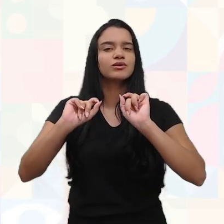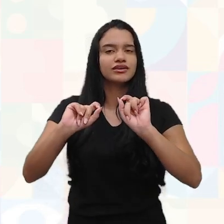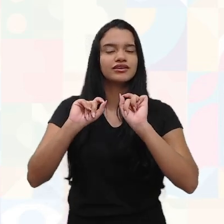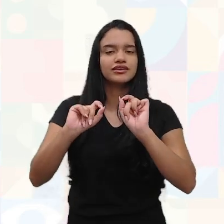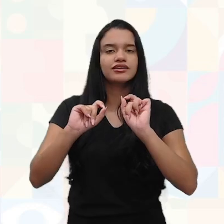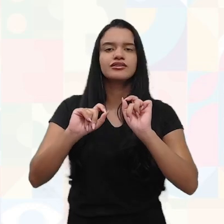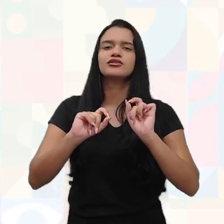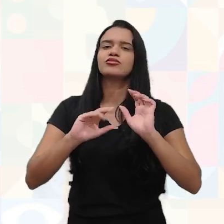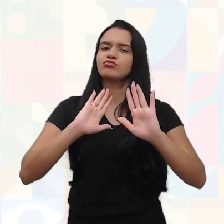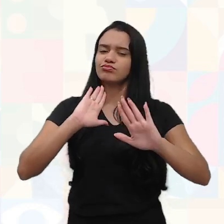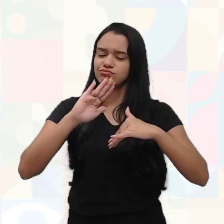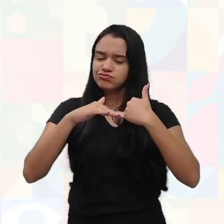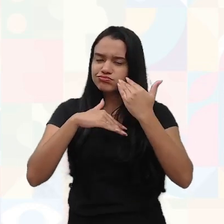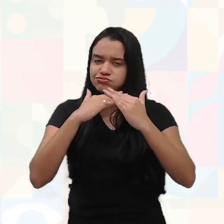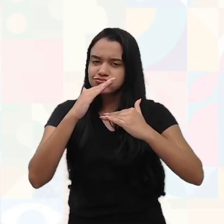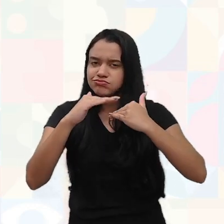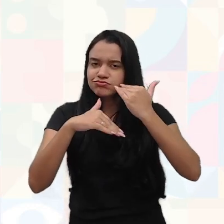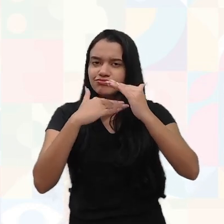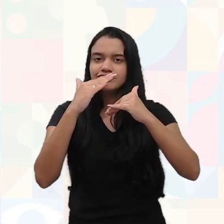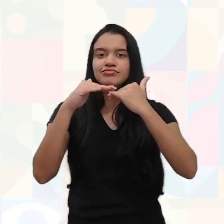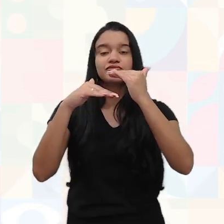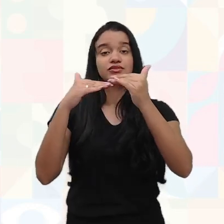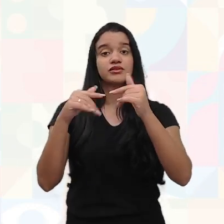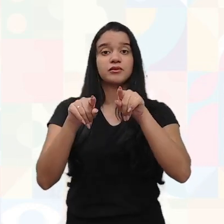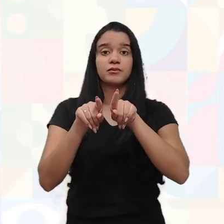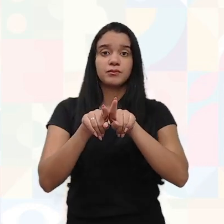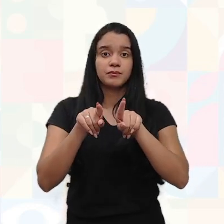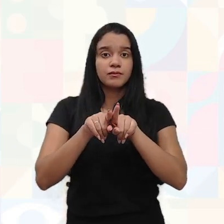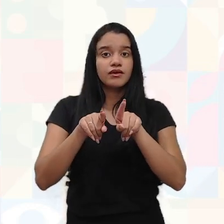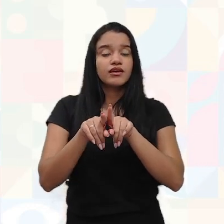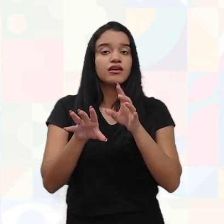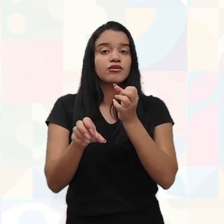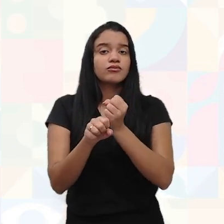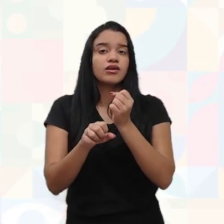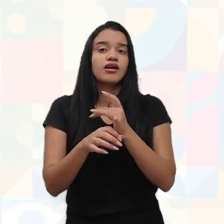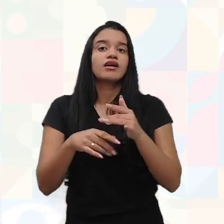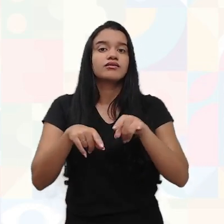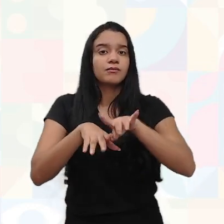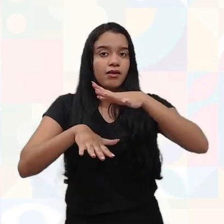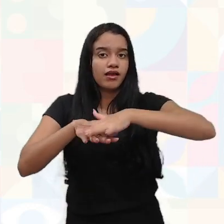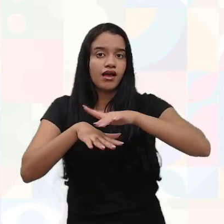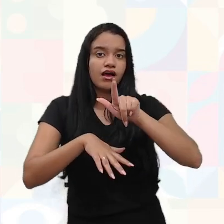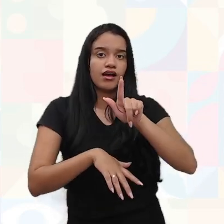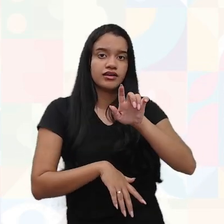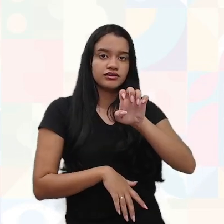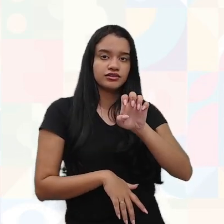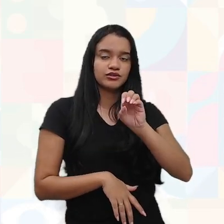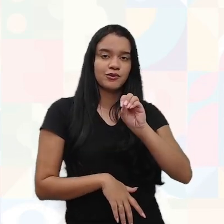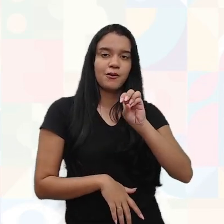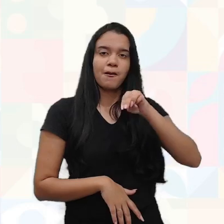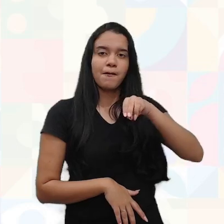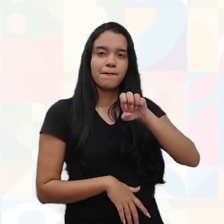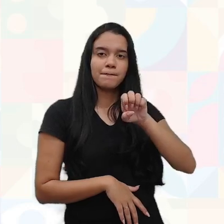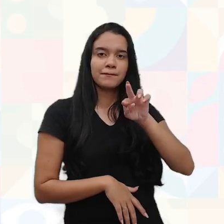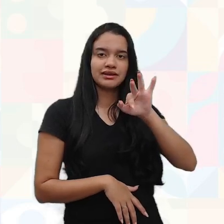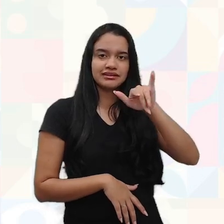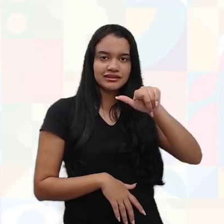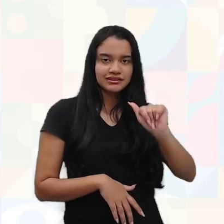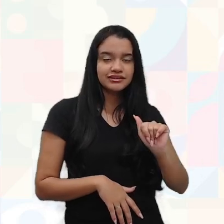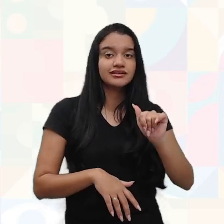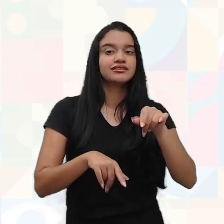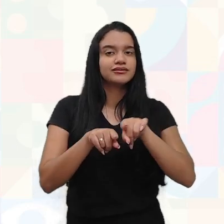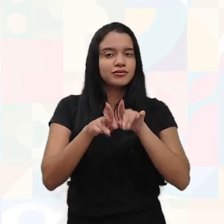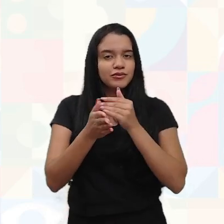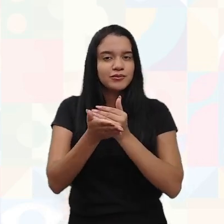foi-se aos poucos desenvolvendo a geometria, né? A geometria é extremamente necessária para a execução das